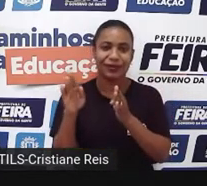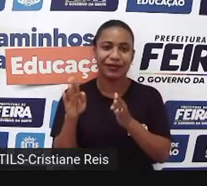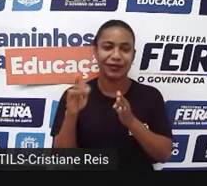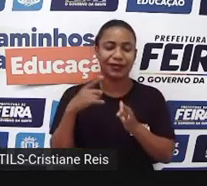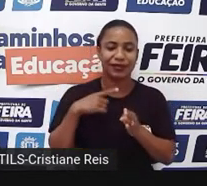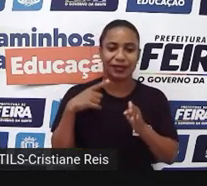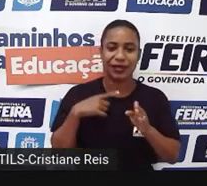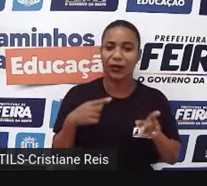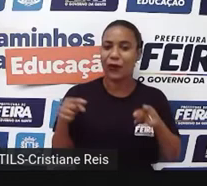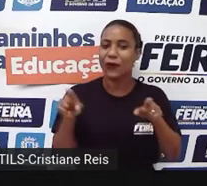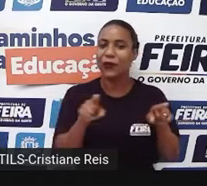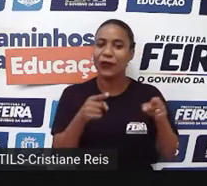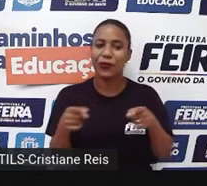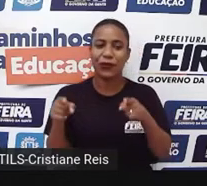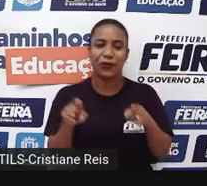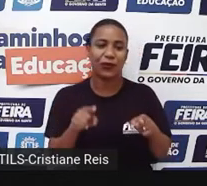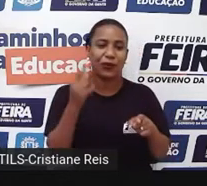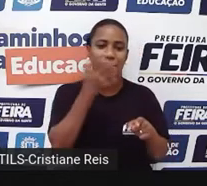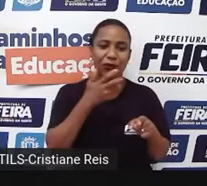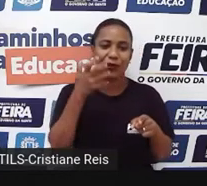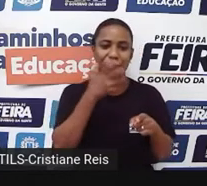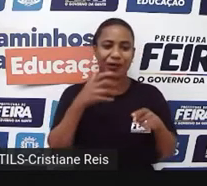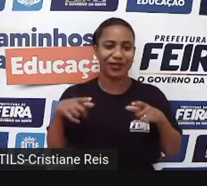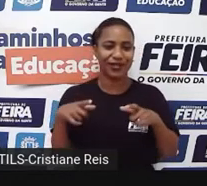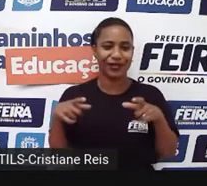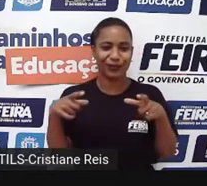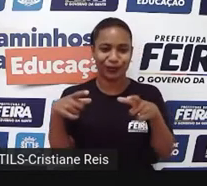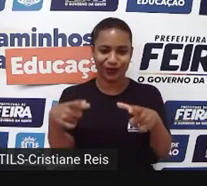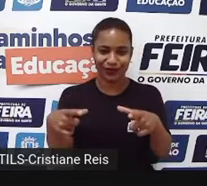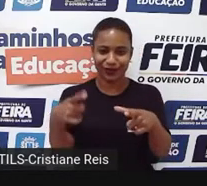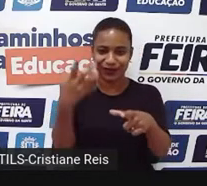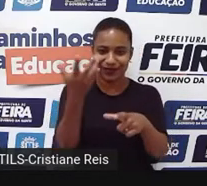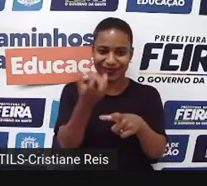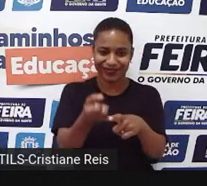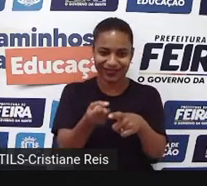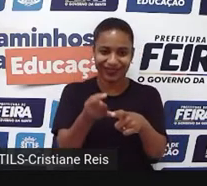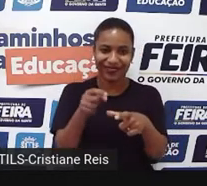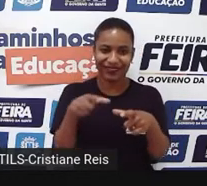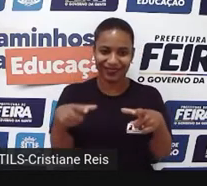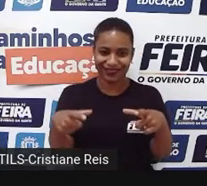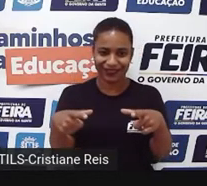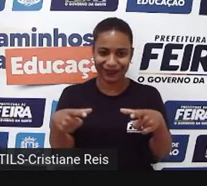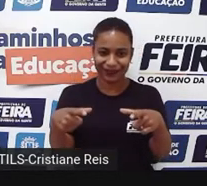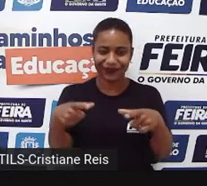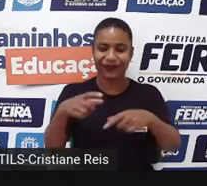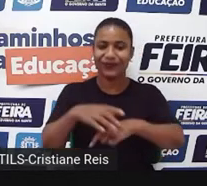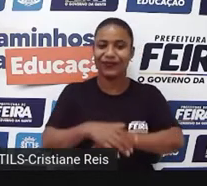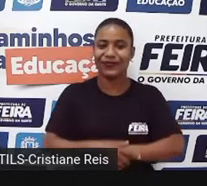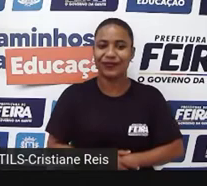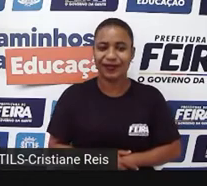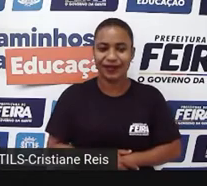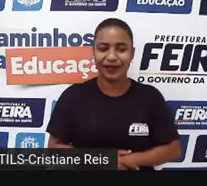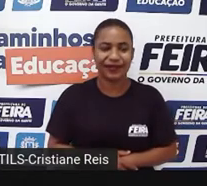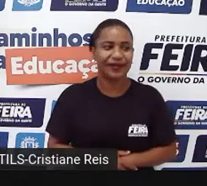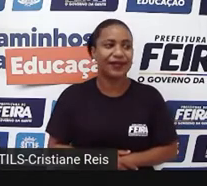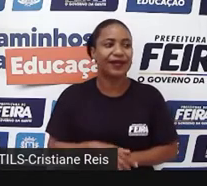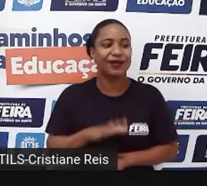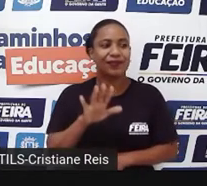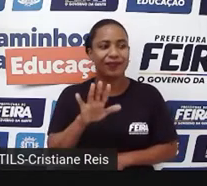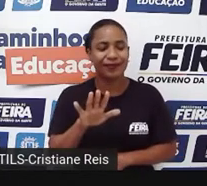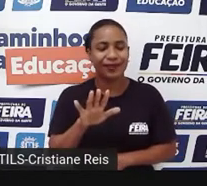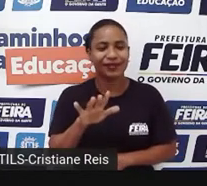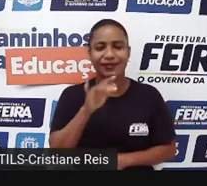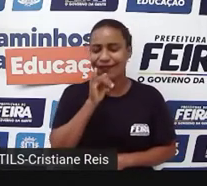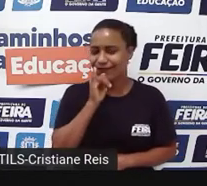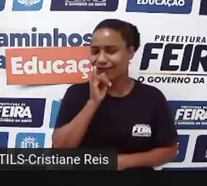disco fonográfico. Ok, students? Let's go. Agora sim, deixa eu dizer para vocês uma coisa.